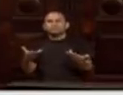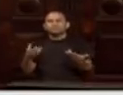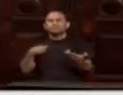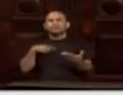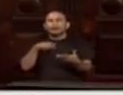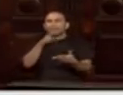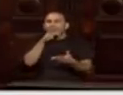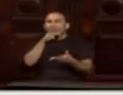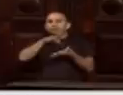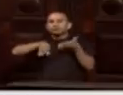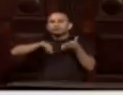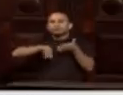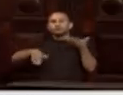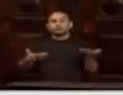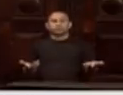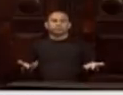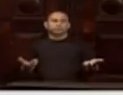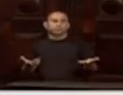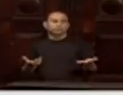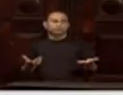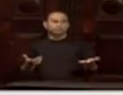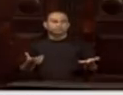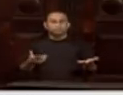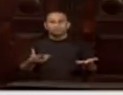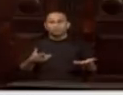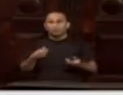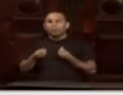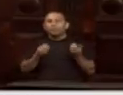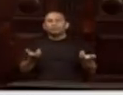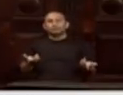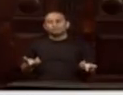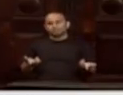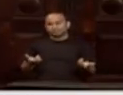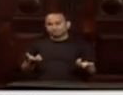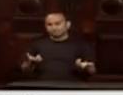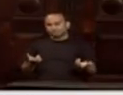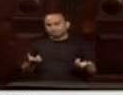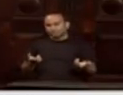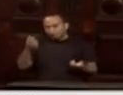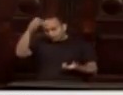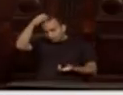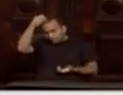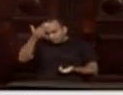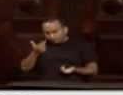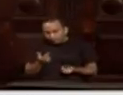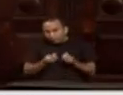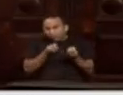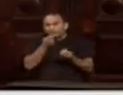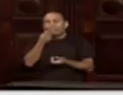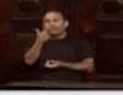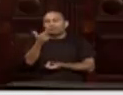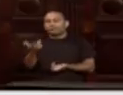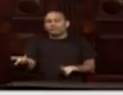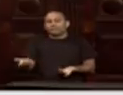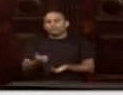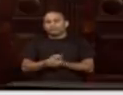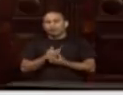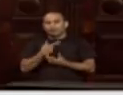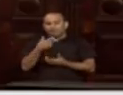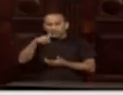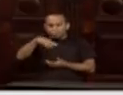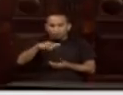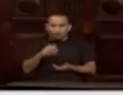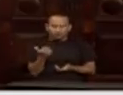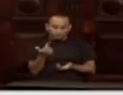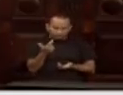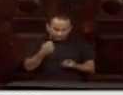parlamento retirou assinatura na madrugada então como não é suspeito como dizer que não há como ver uma nota dizendo que não há nenhuma